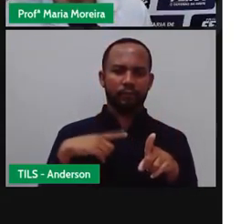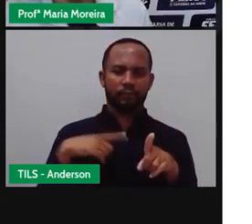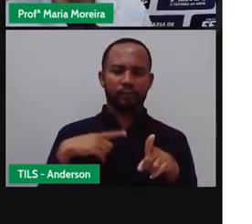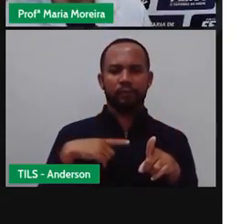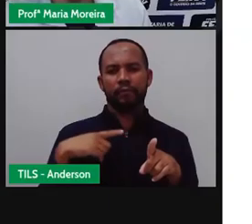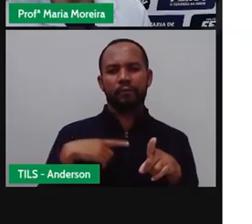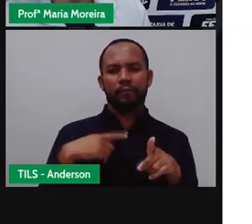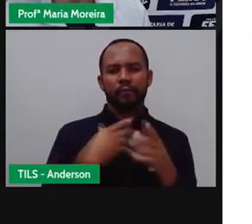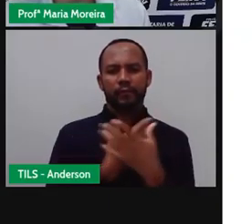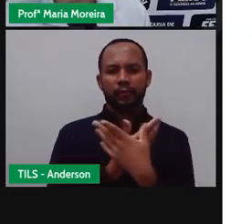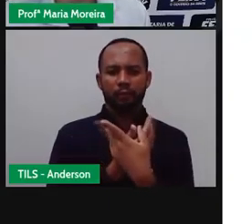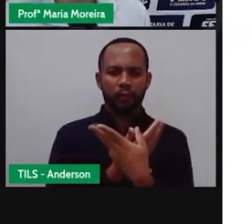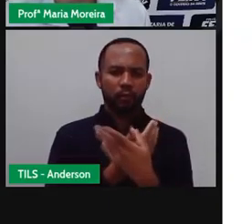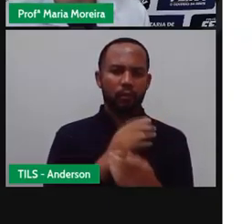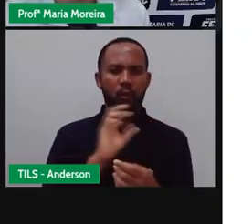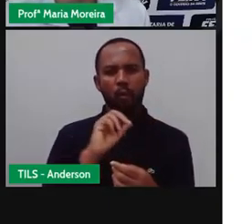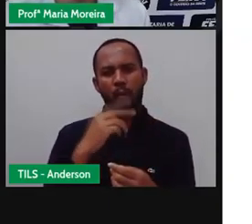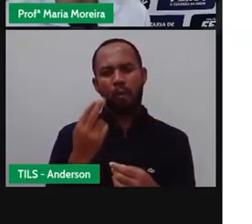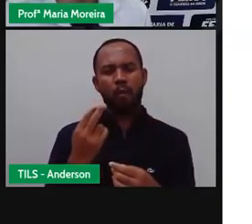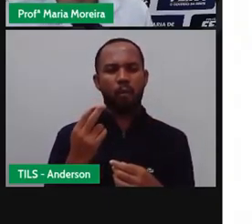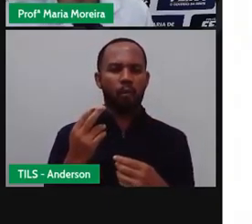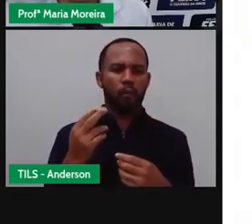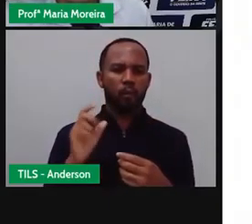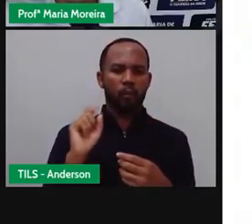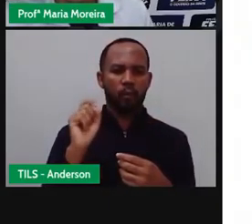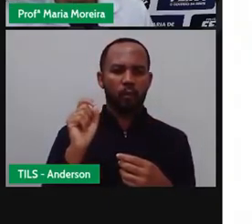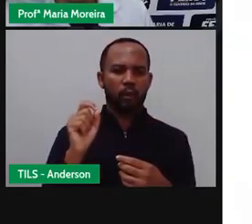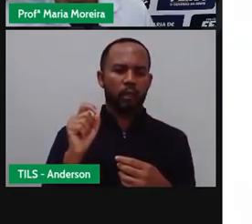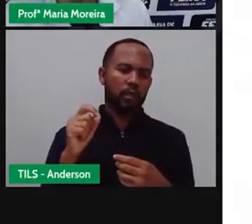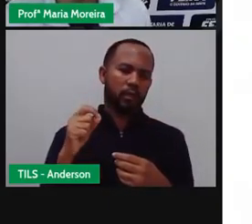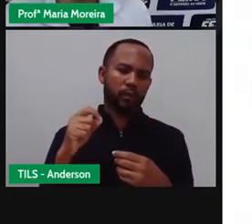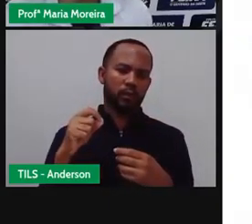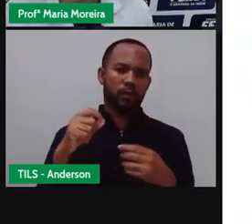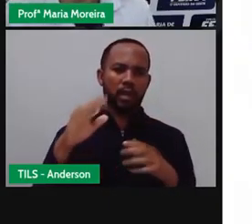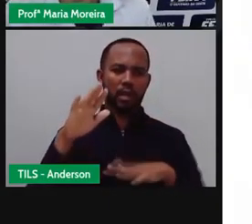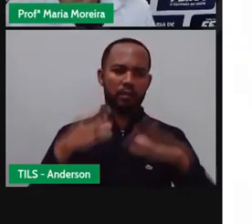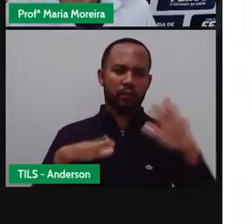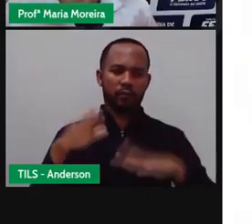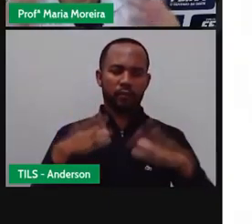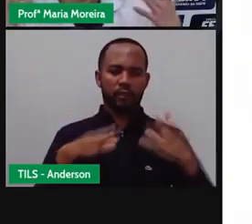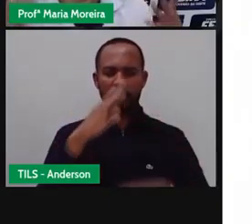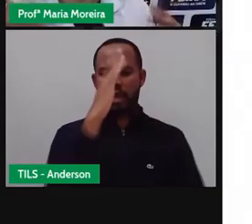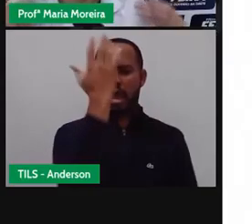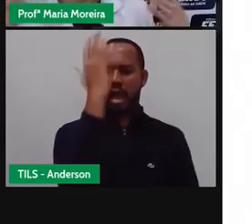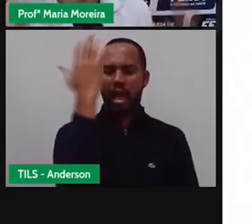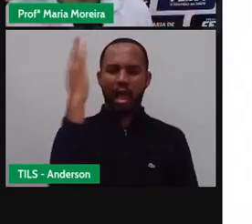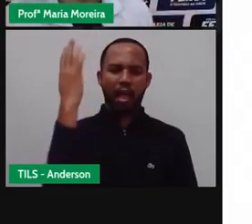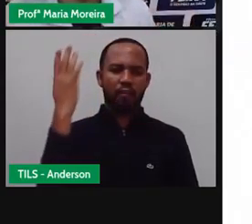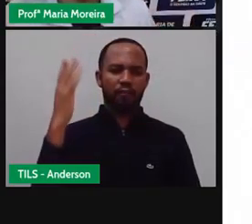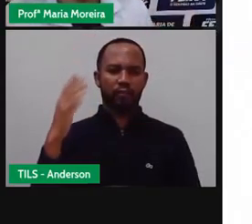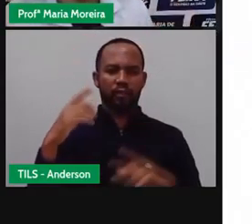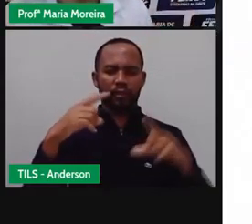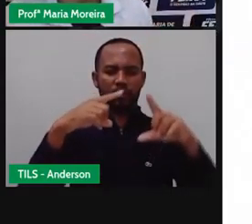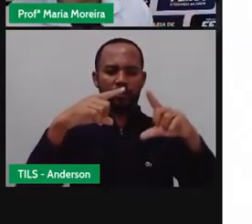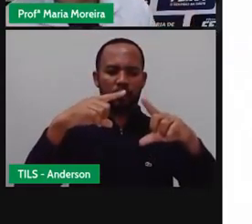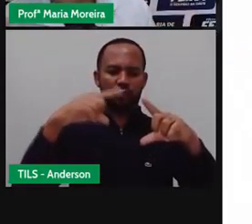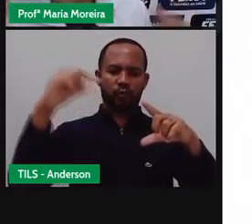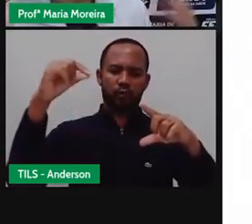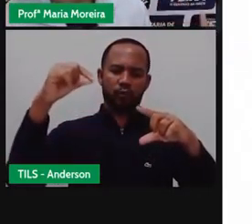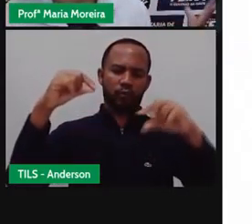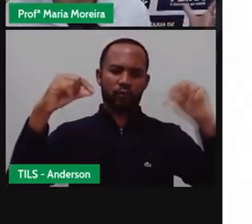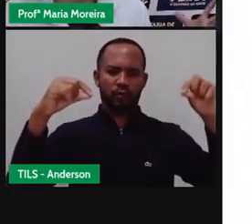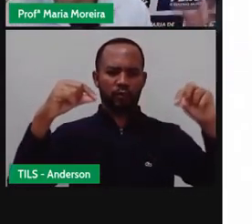uma borboleta ou numa simples folha de quê? De árvore. Então, olha, na natureza existem várias coisas simétricas.